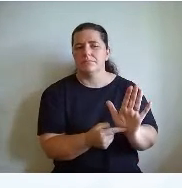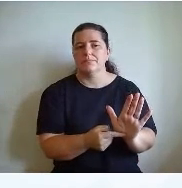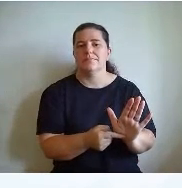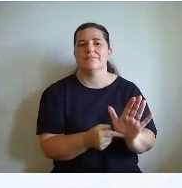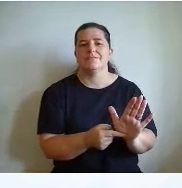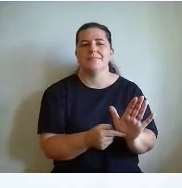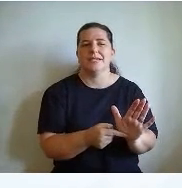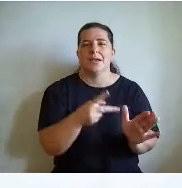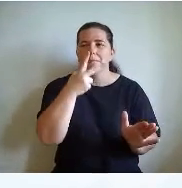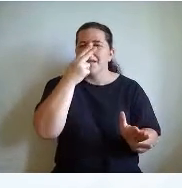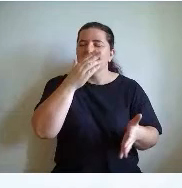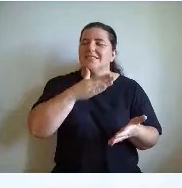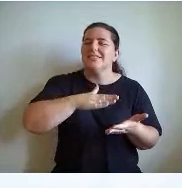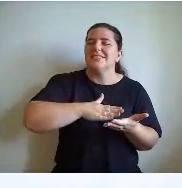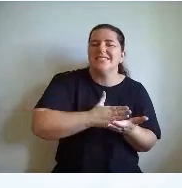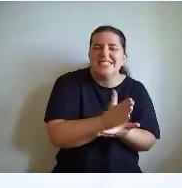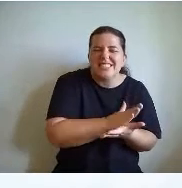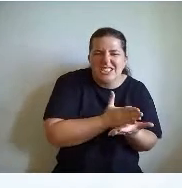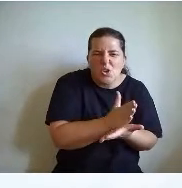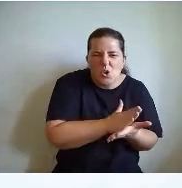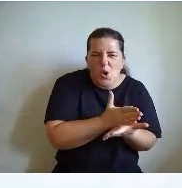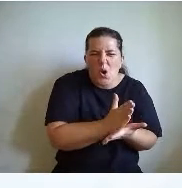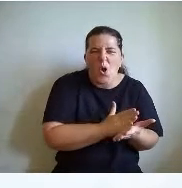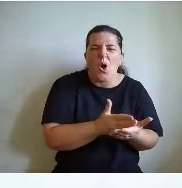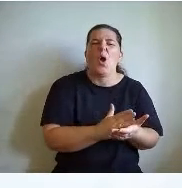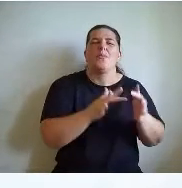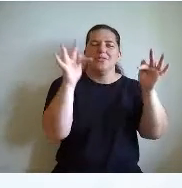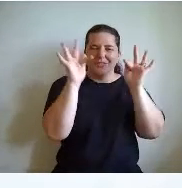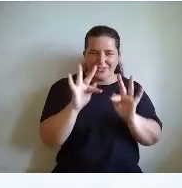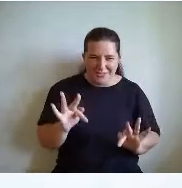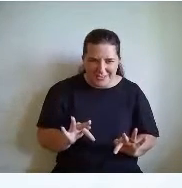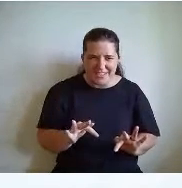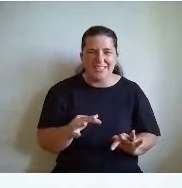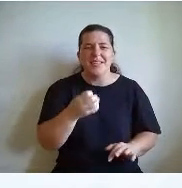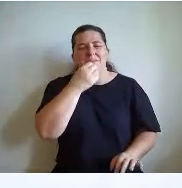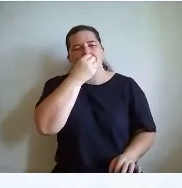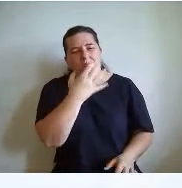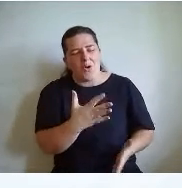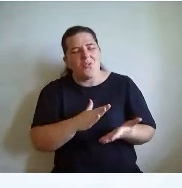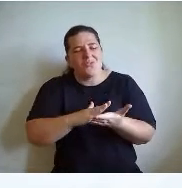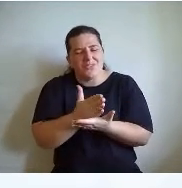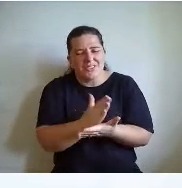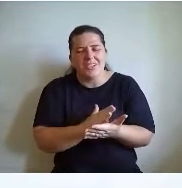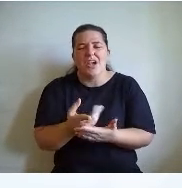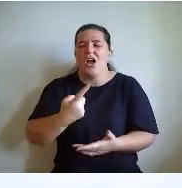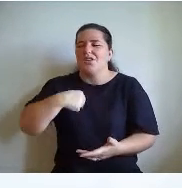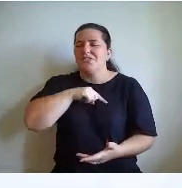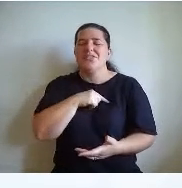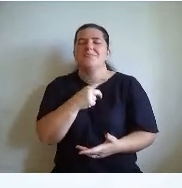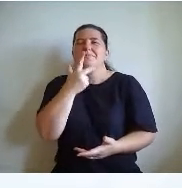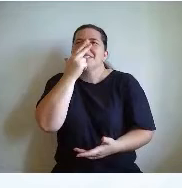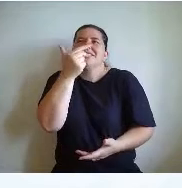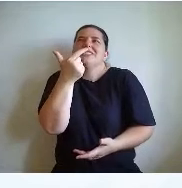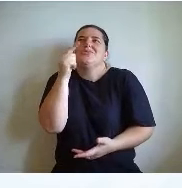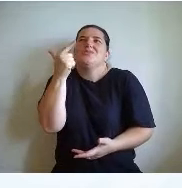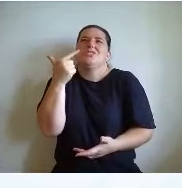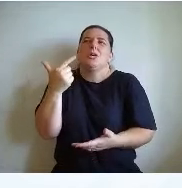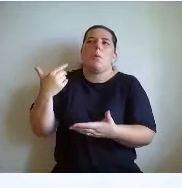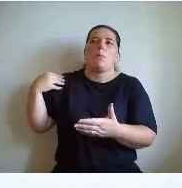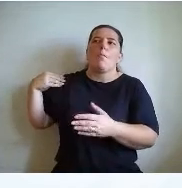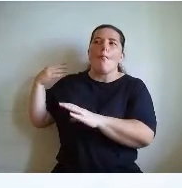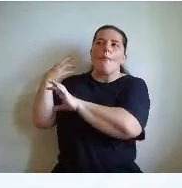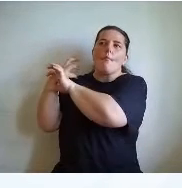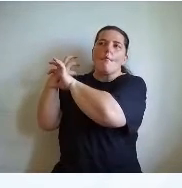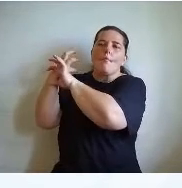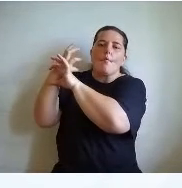incômodo feliz, né? Aquele incômodo bom, que fazia tempo que a gente não tinha, né? Sim. Voltou a fazer parte